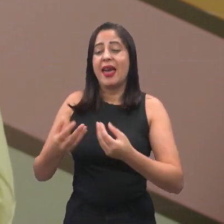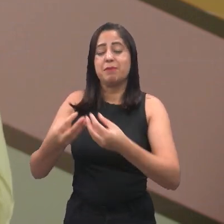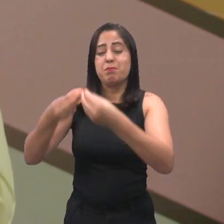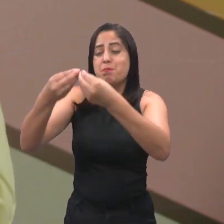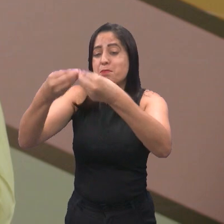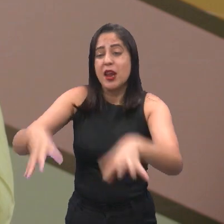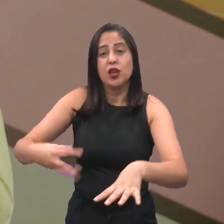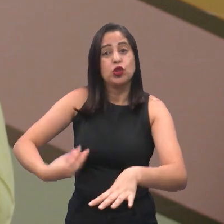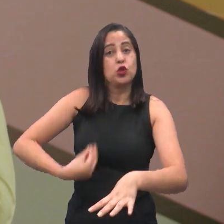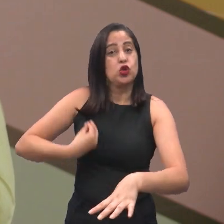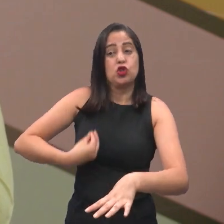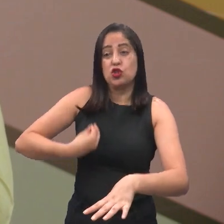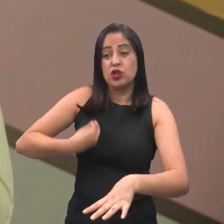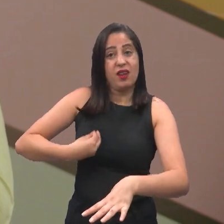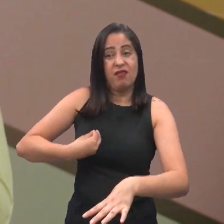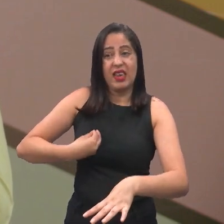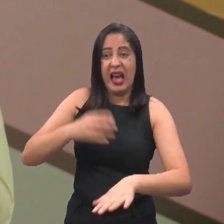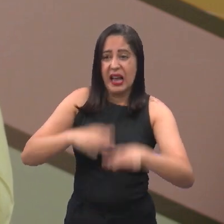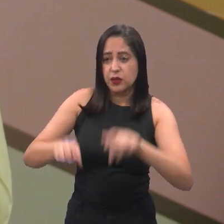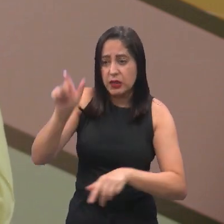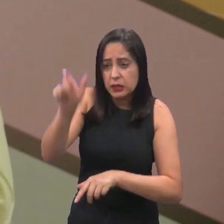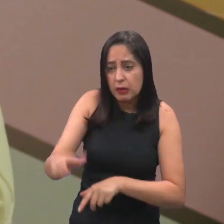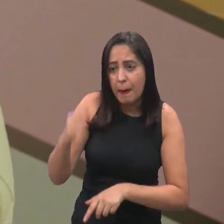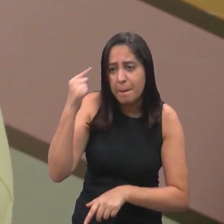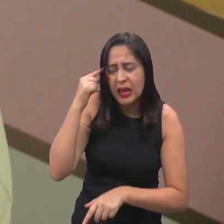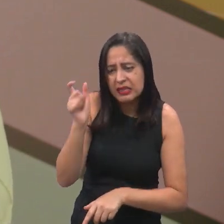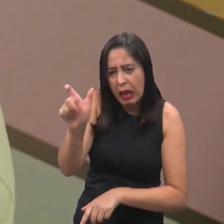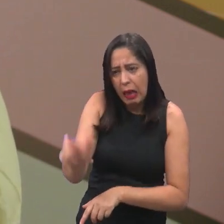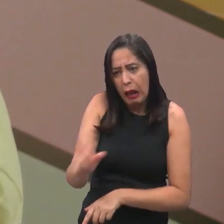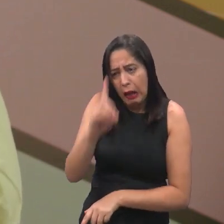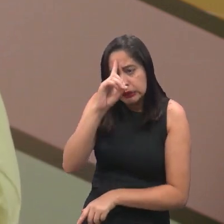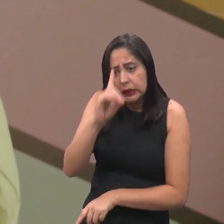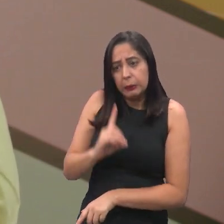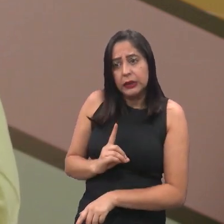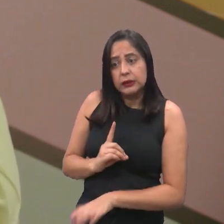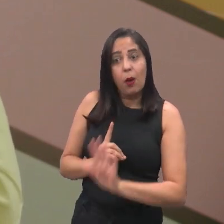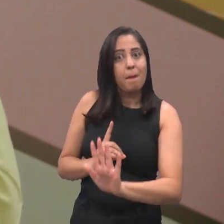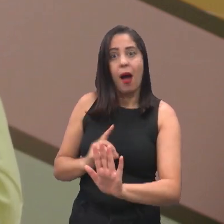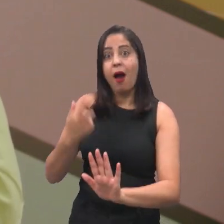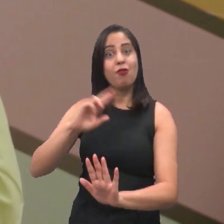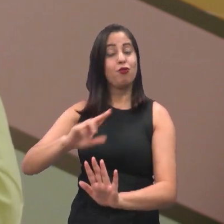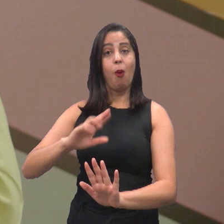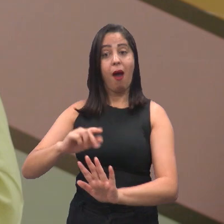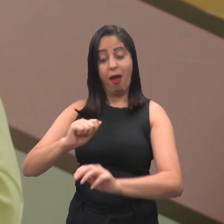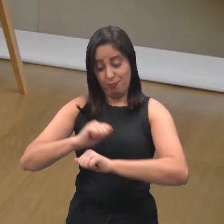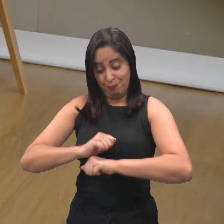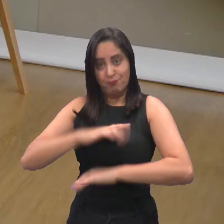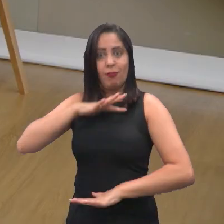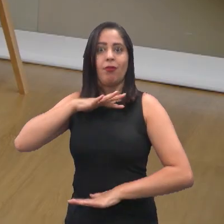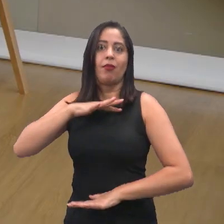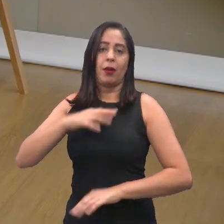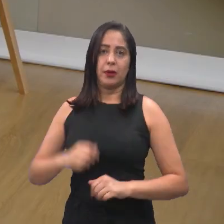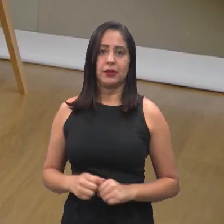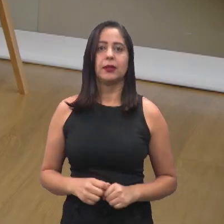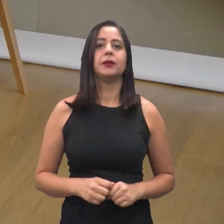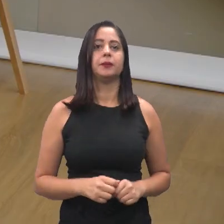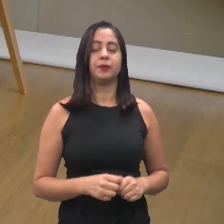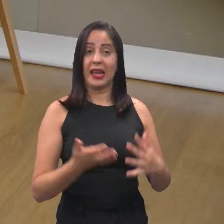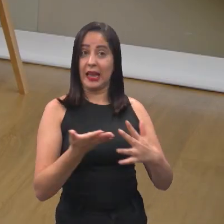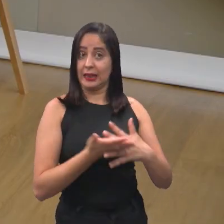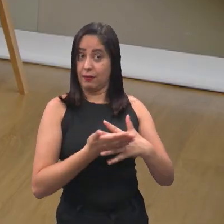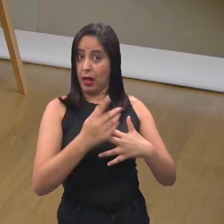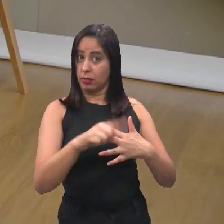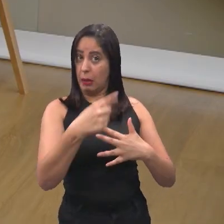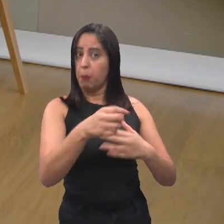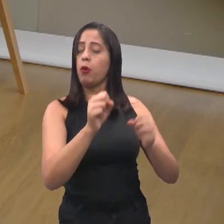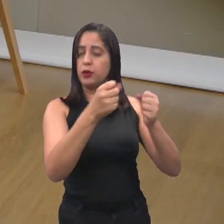até confundido com uma depressão, muitas vezes. Então, buscar um atendimento de saúde especializado. Mais pra frente a gente vai falar sobre essas diferenças, porque